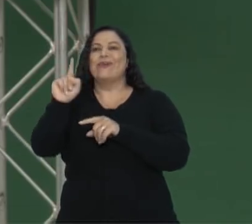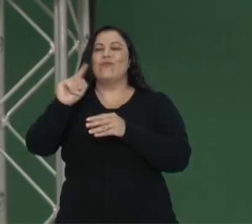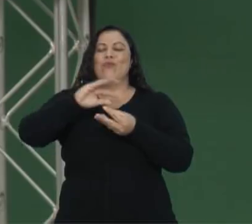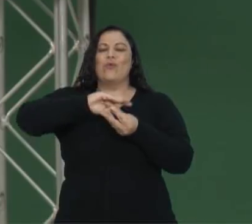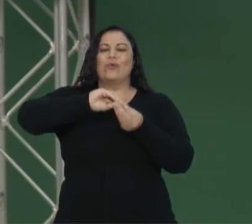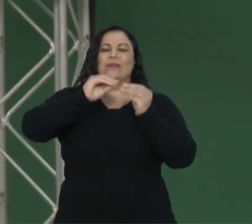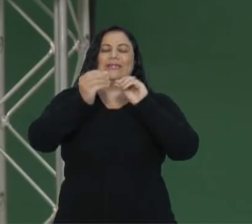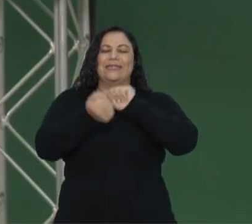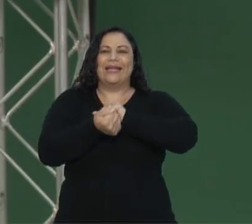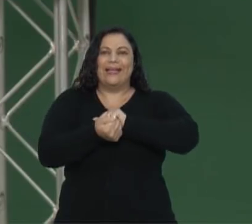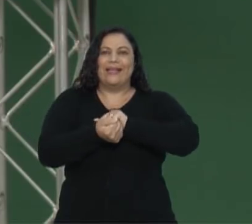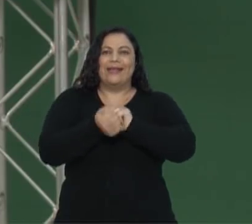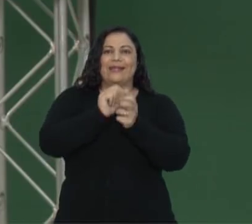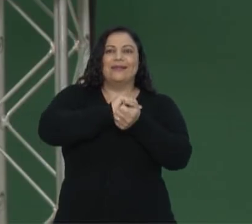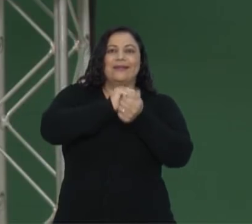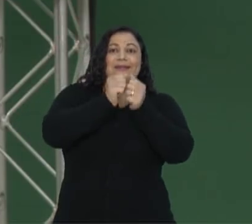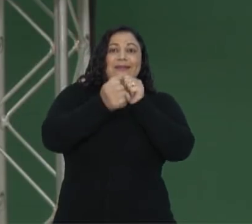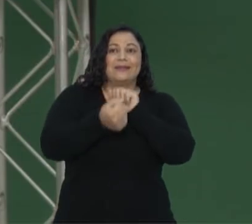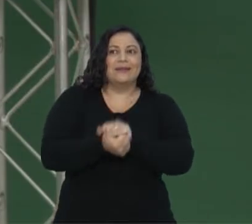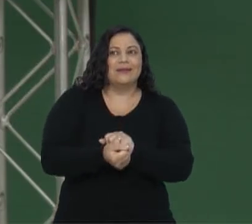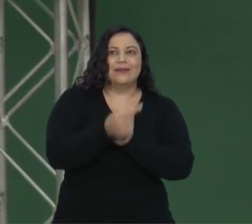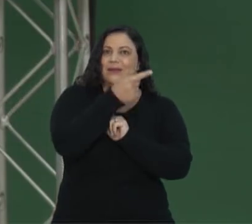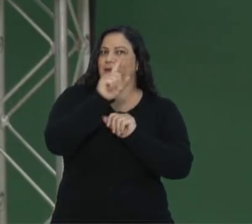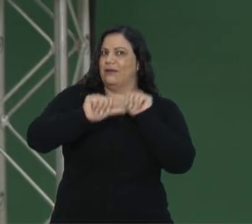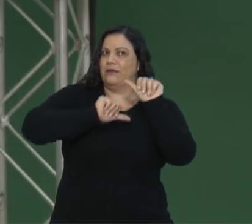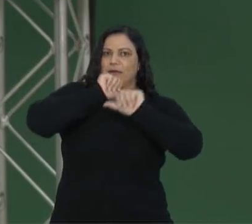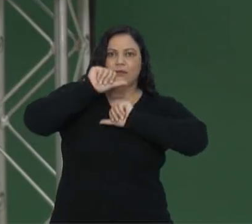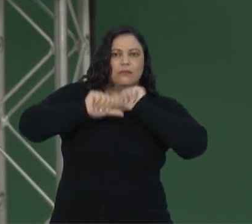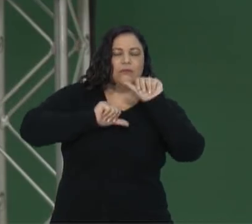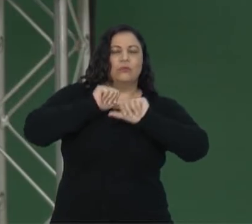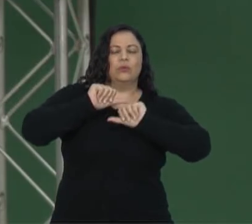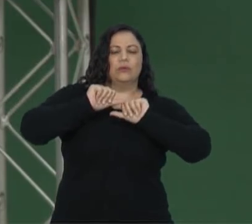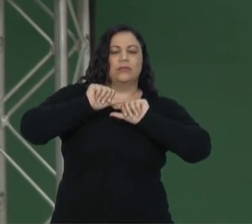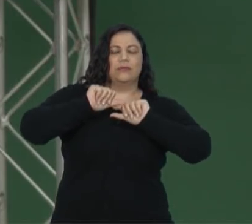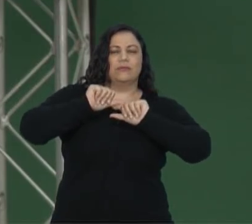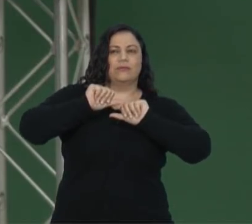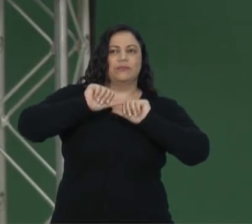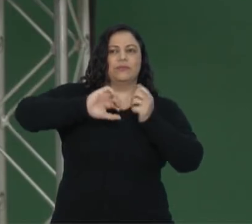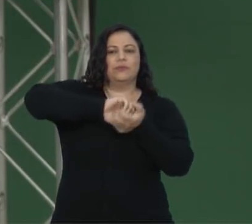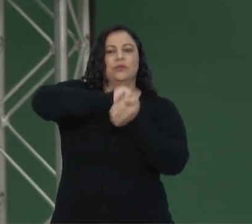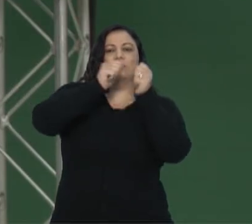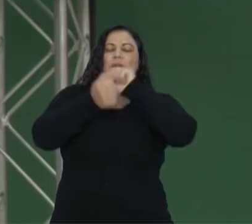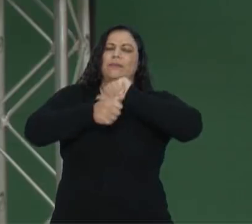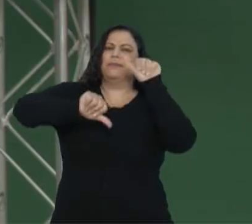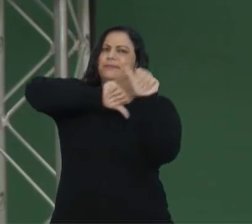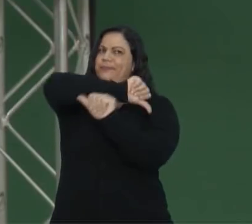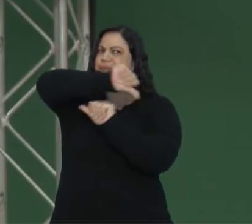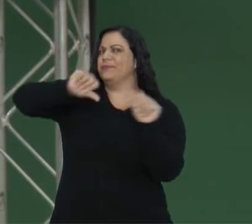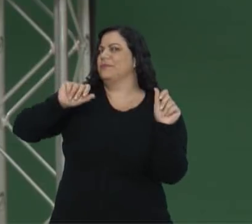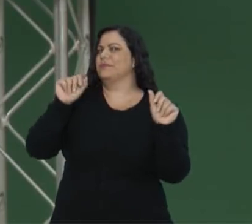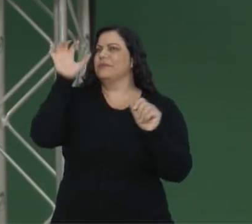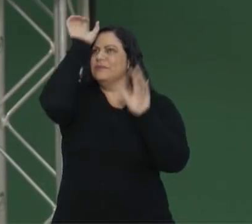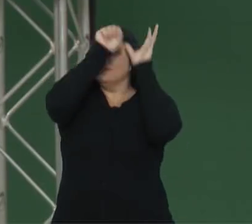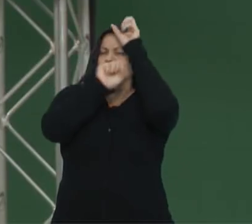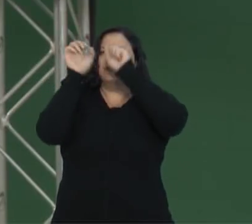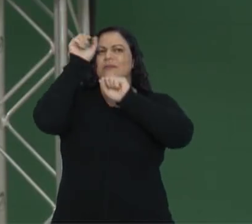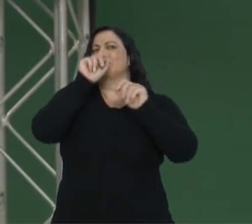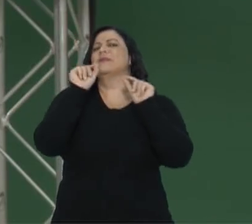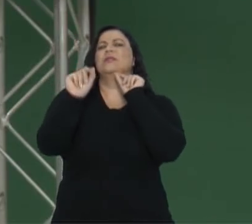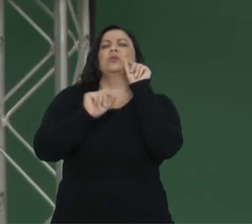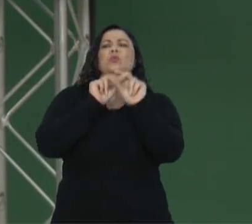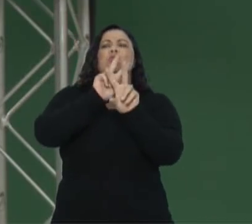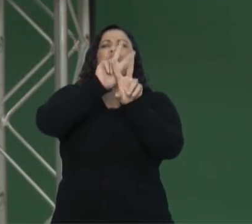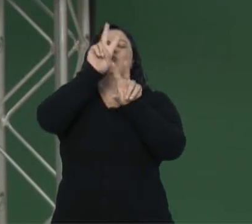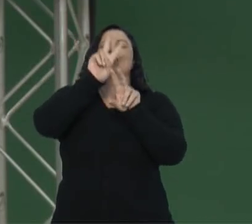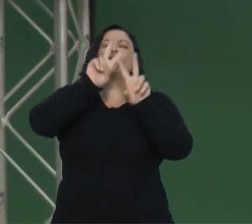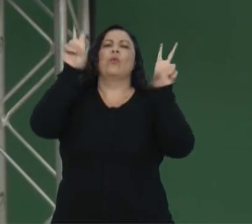do elemento, da matéria. Hoje nós vamos aprender sobre as transformações químicas. Como o nome está dizendo, nós